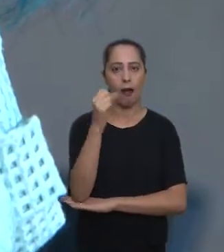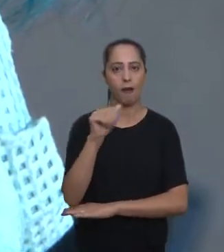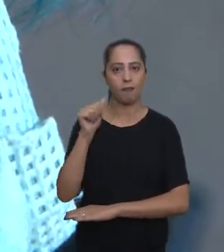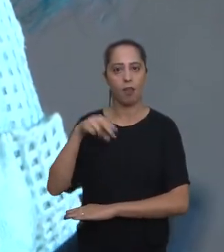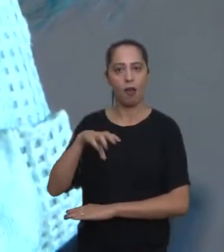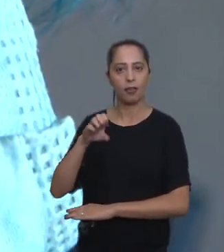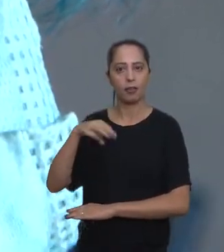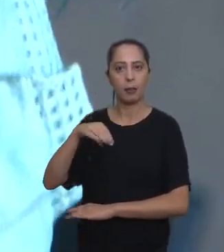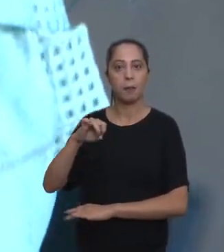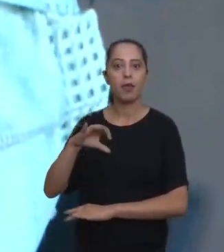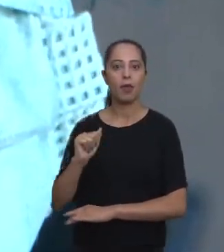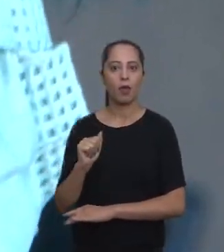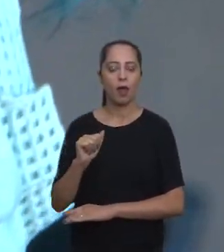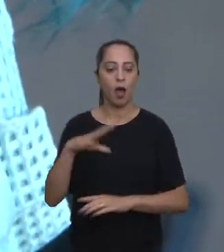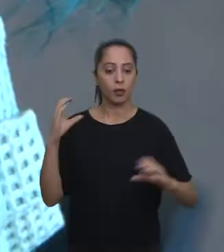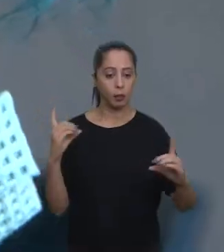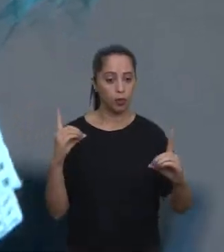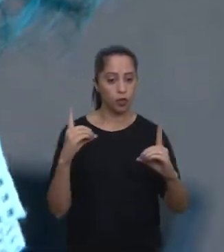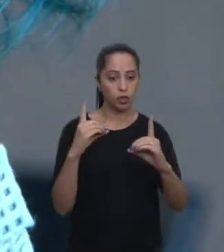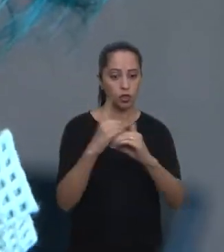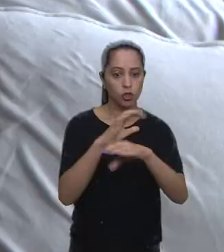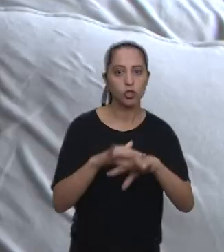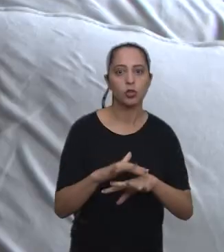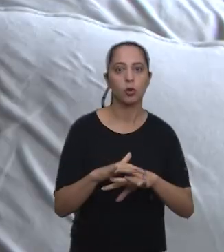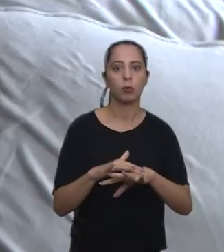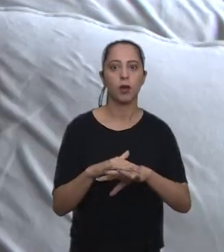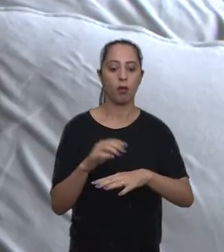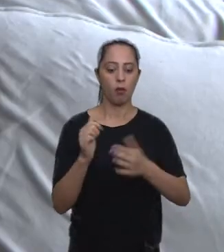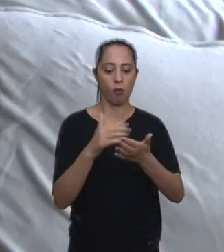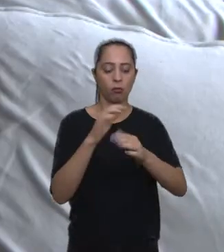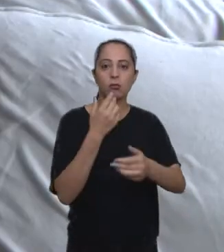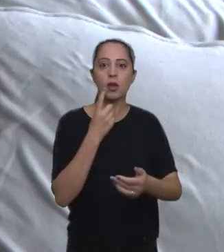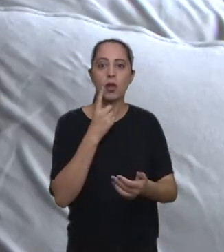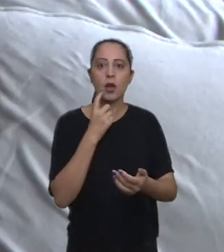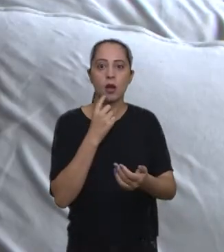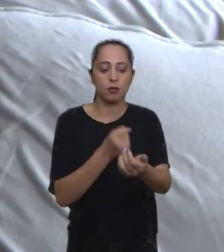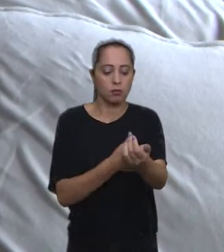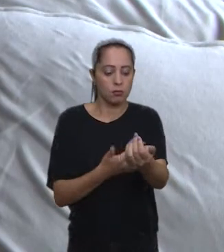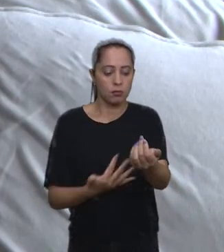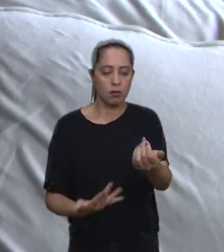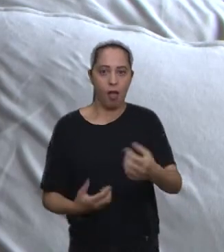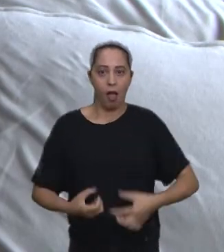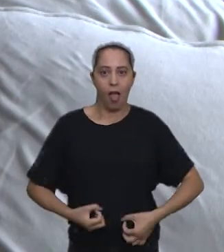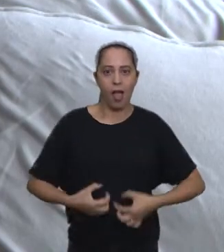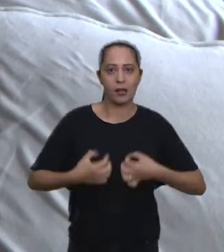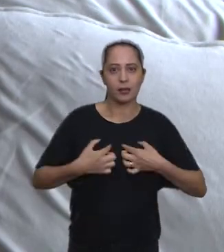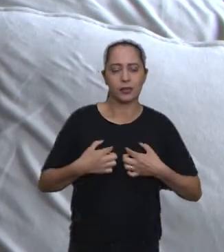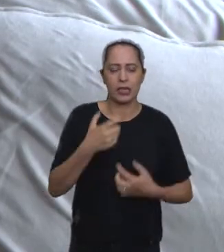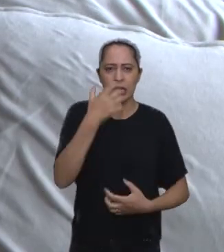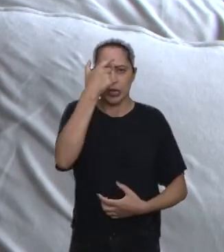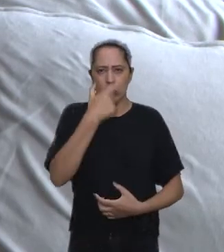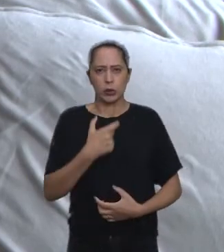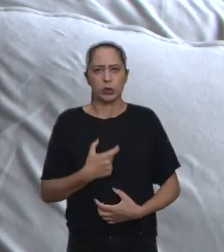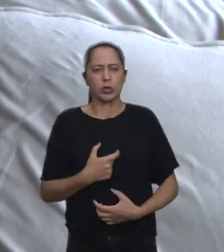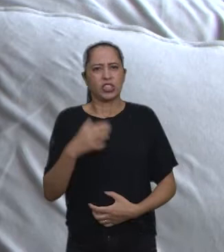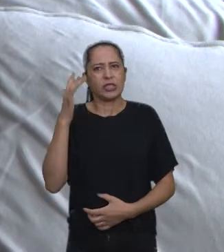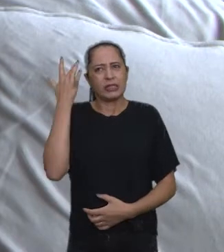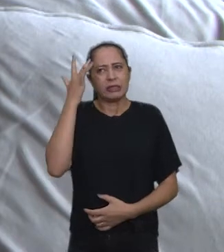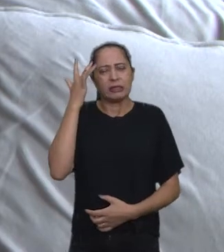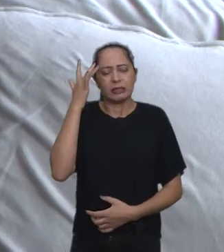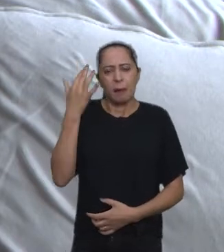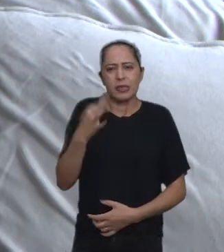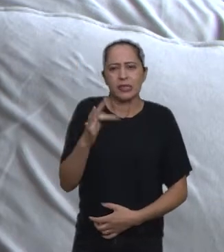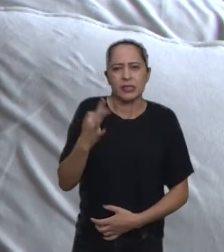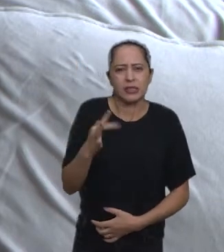que veio o diagnóstico, leucemia aguda. Eu estava muito anêmica e isso dava muita dor de cabeça, uma